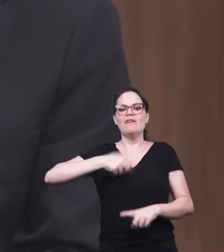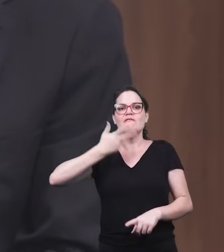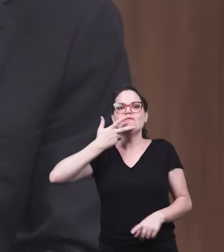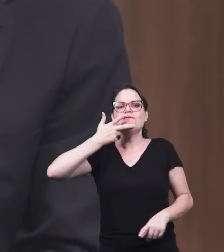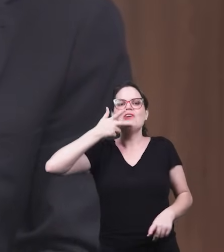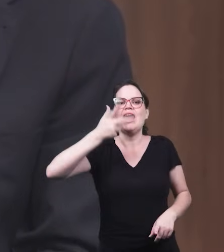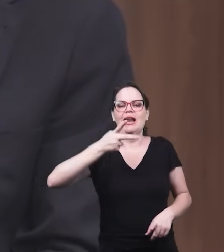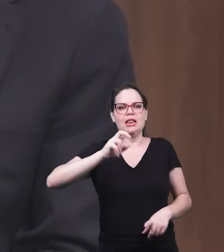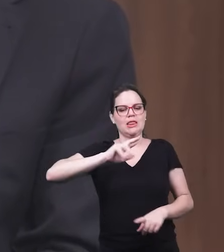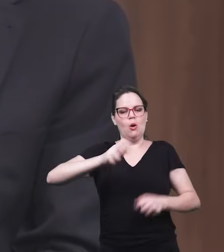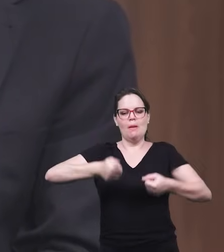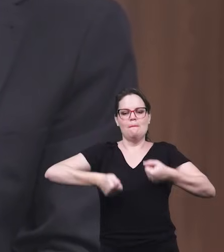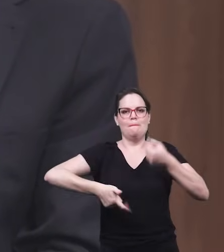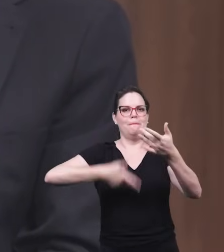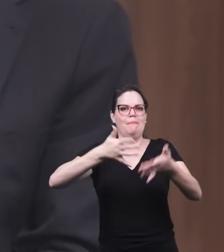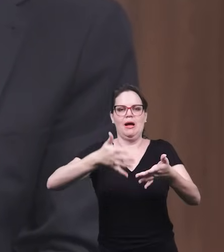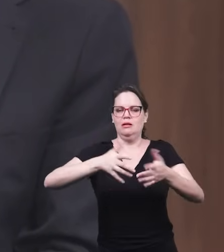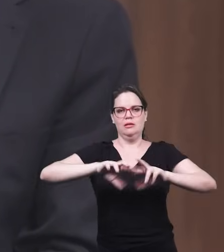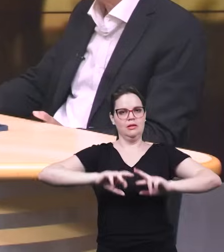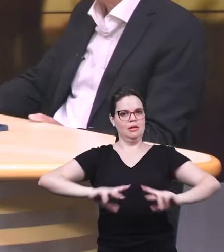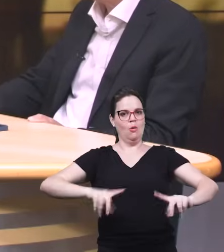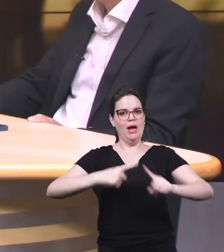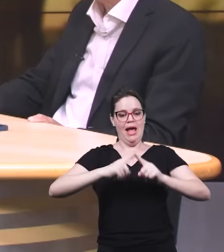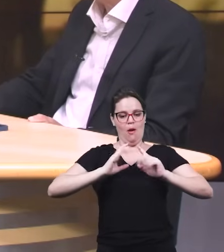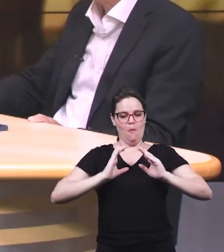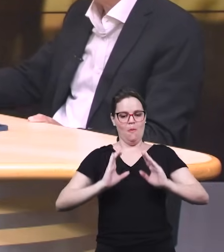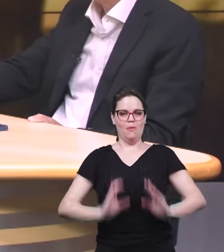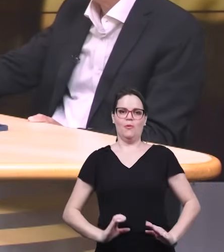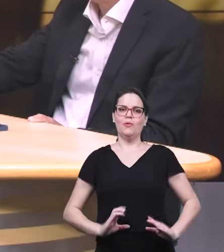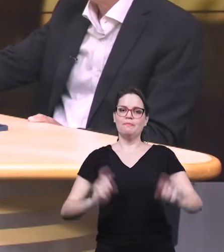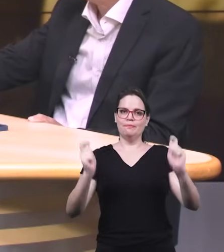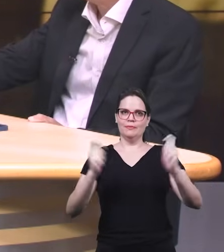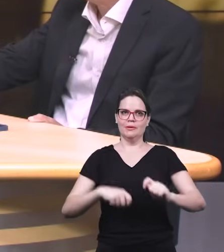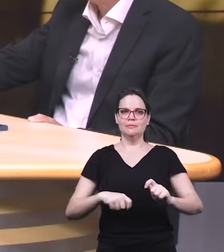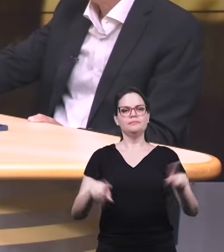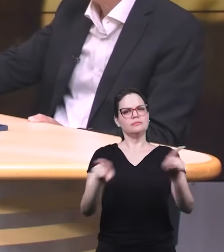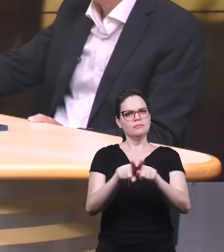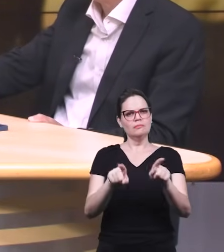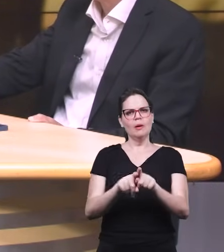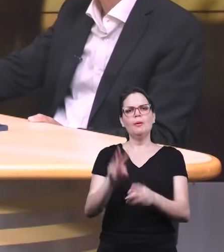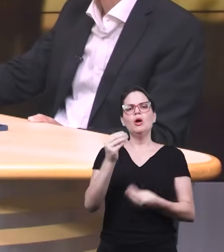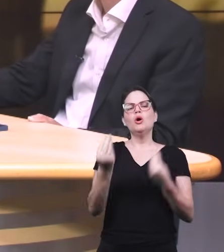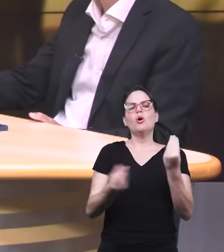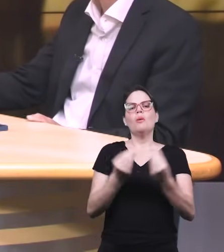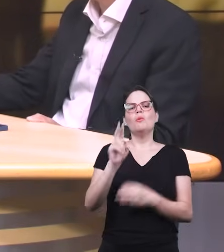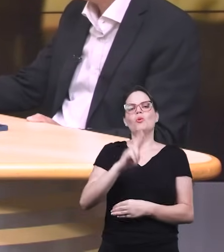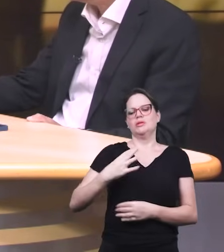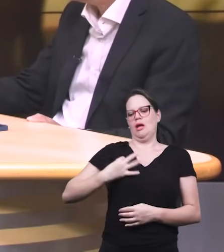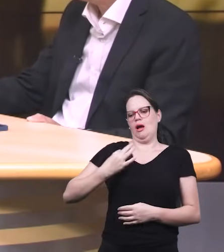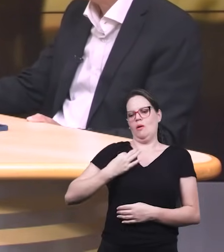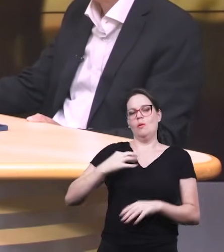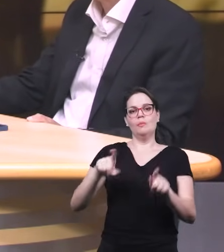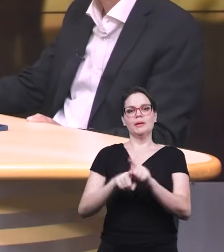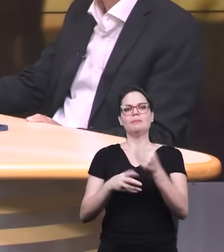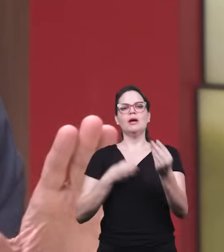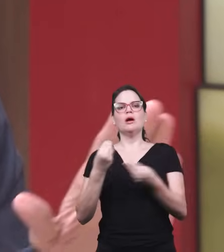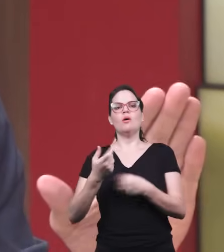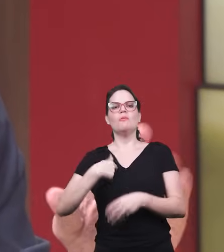pode ser percebida. Isso tem até a forma de vestir, de falar e de comer.